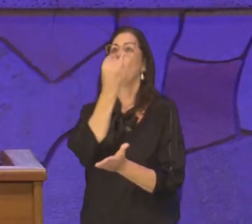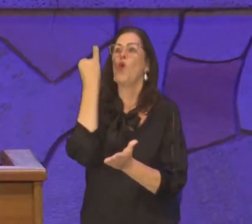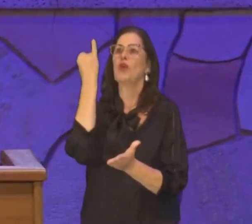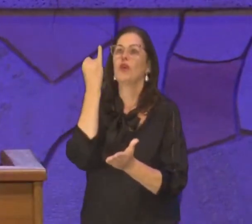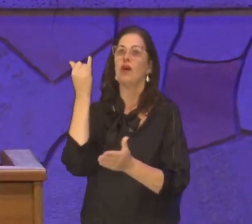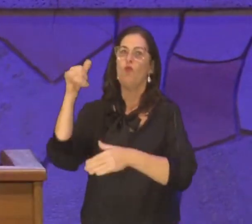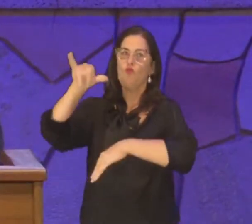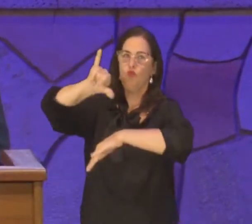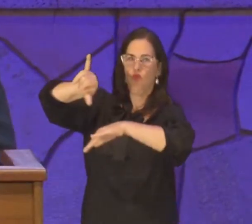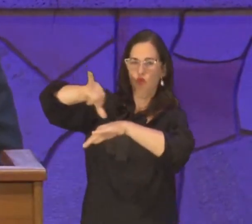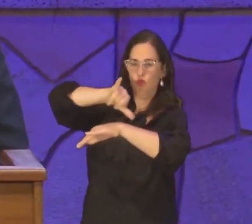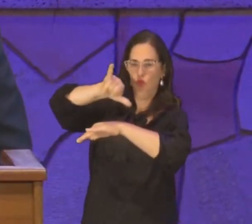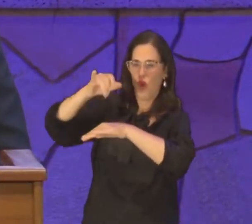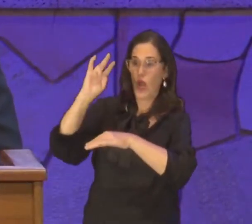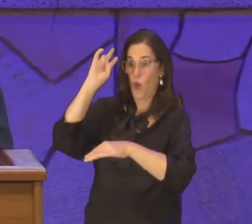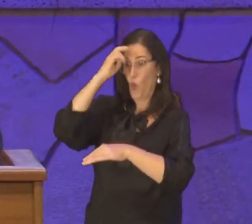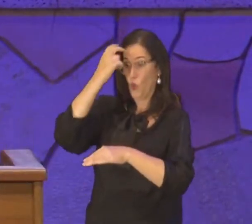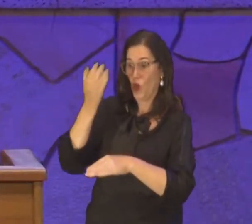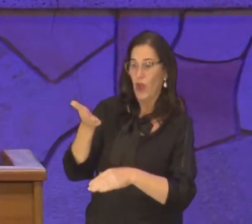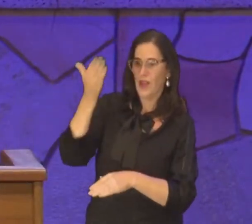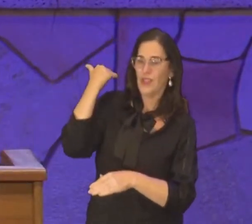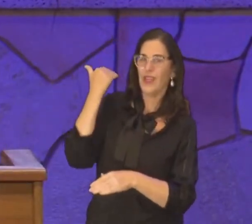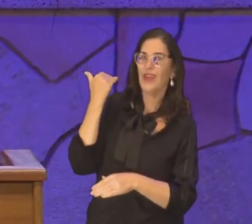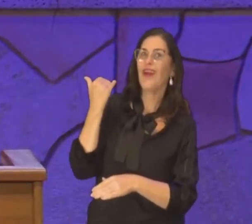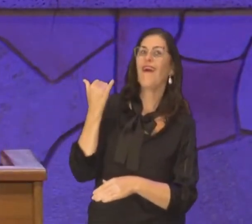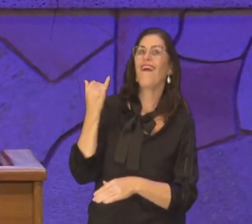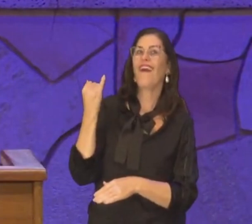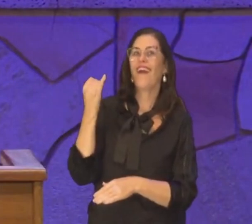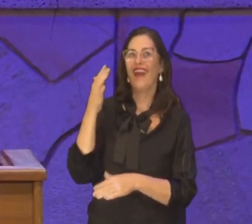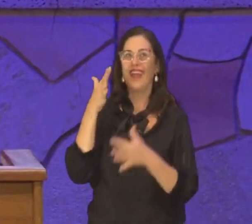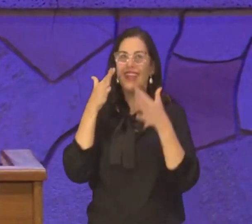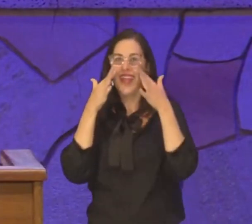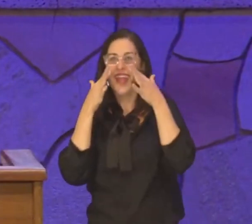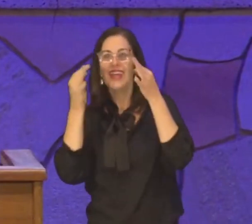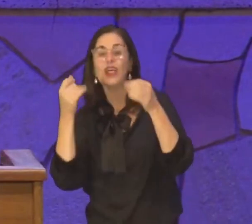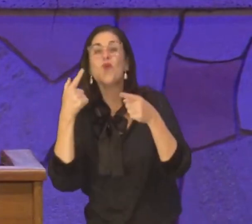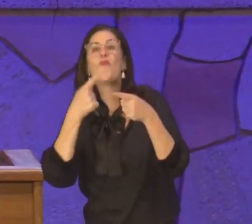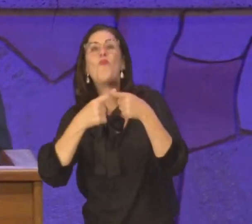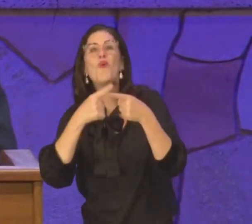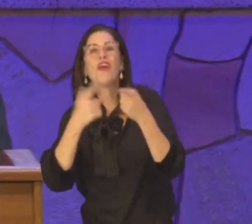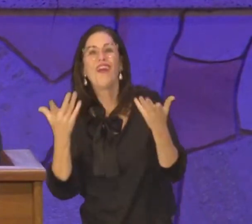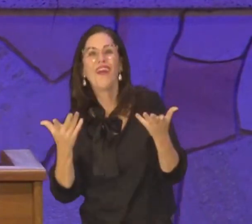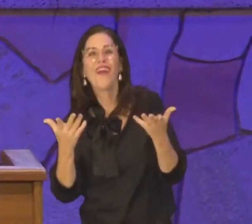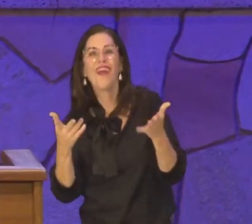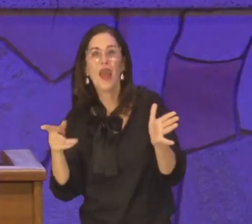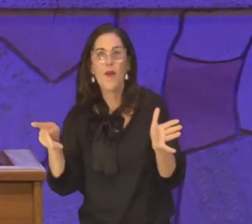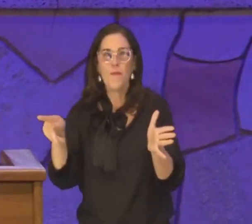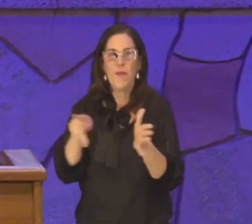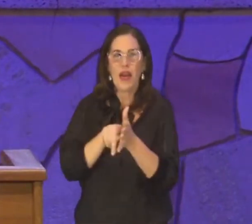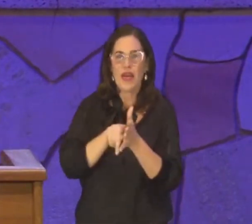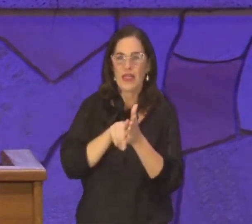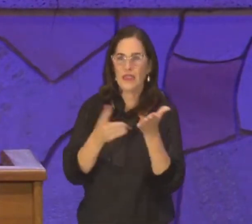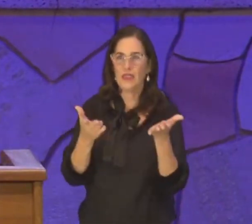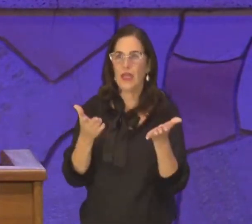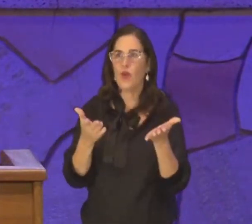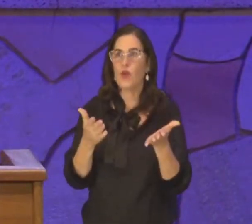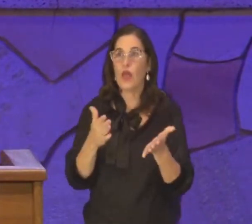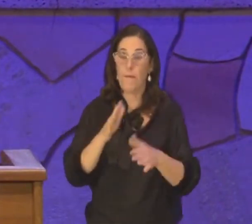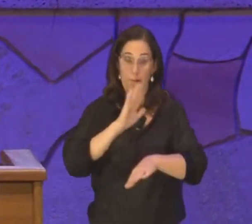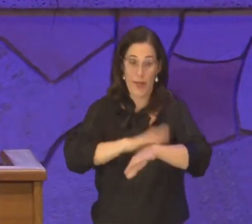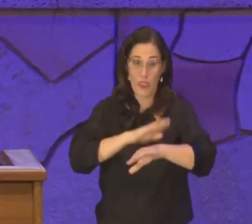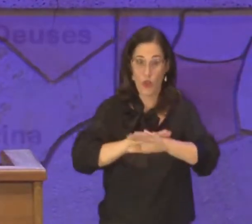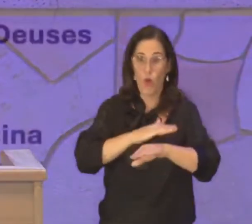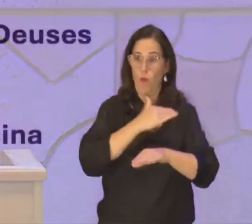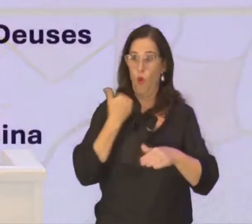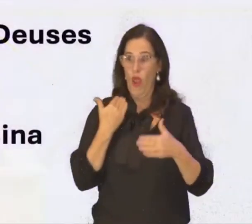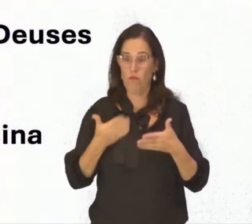na cultura antiga é bem interessante, porque ela fazia parte dos rituais de embalsamento,